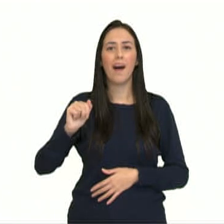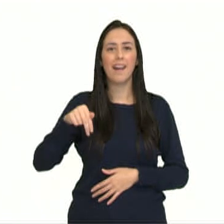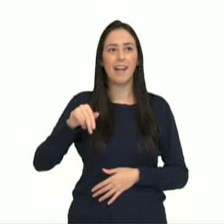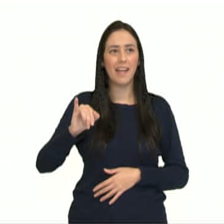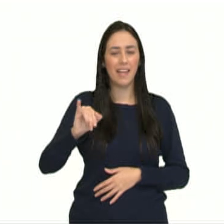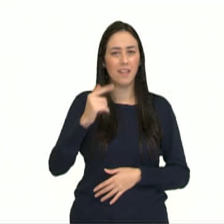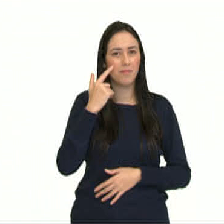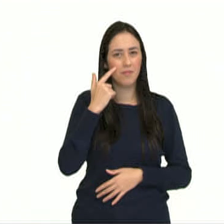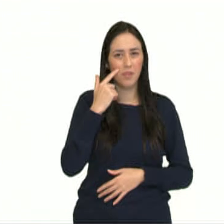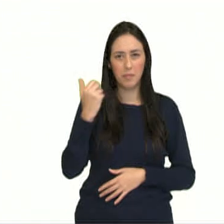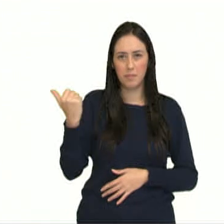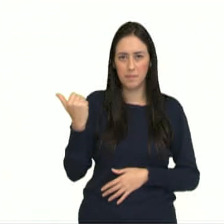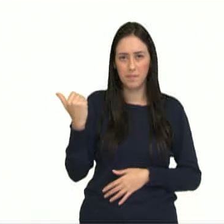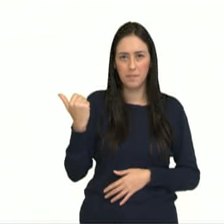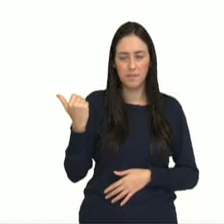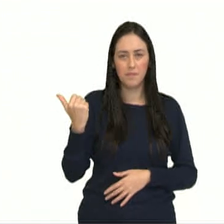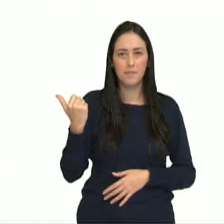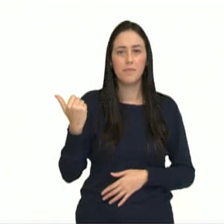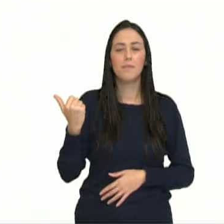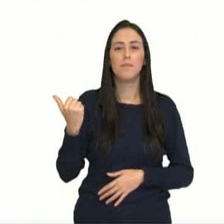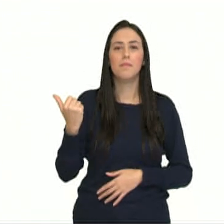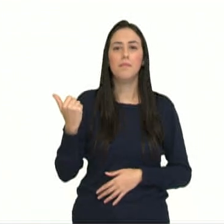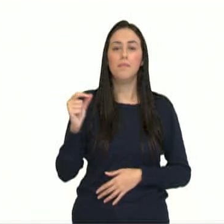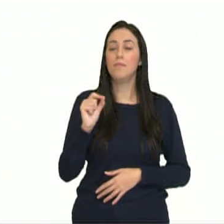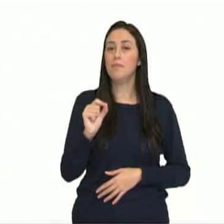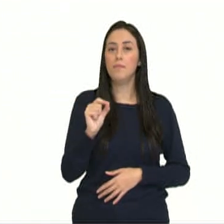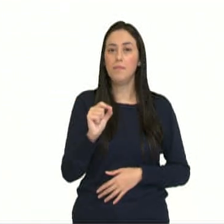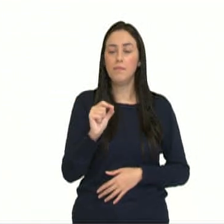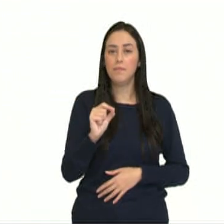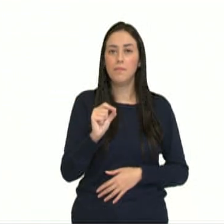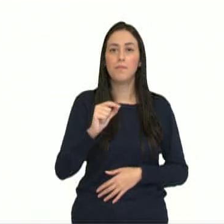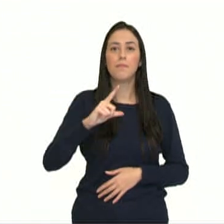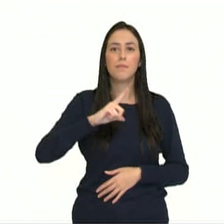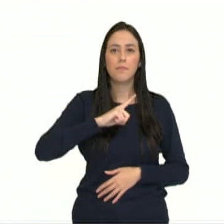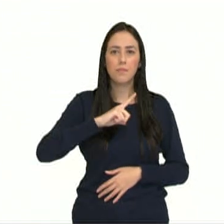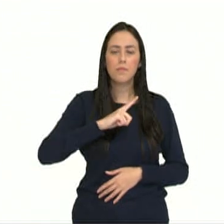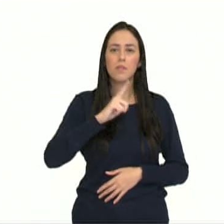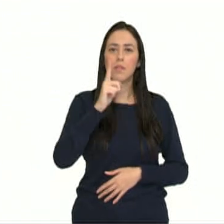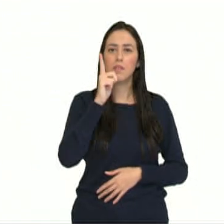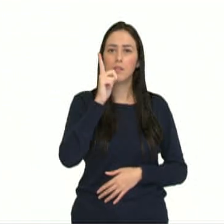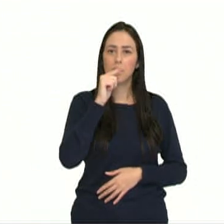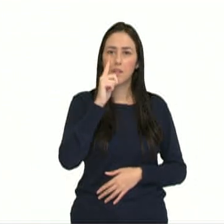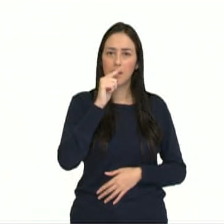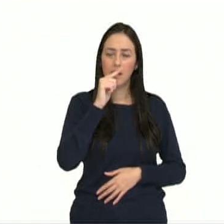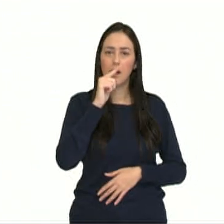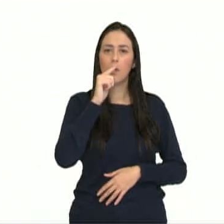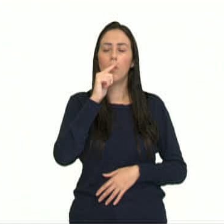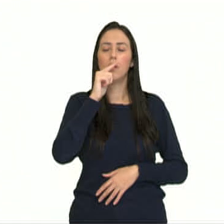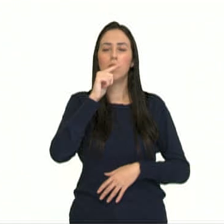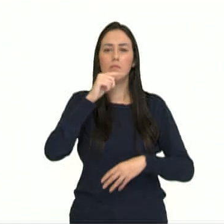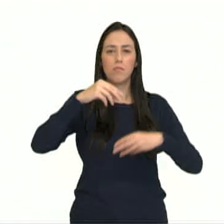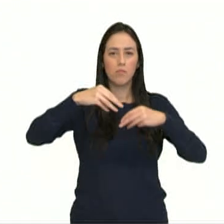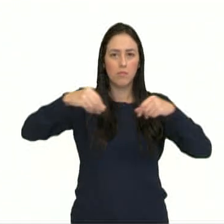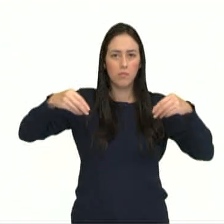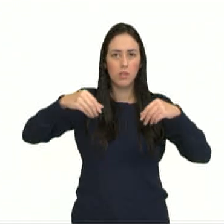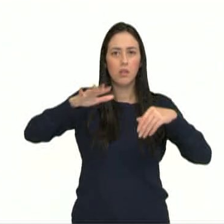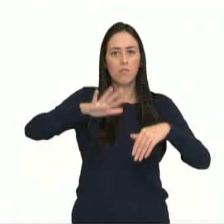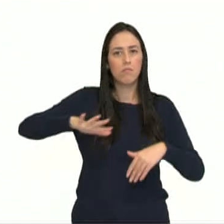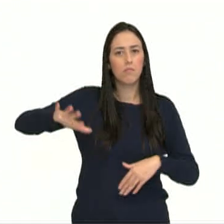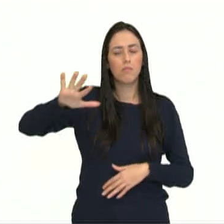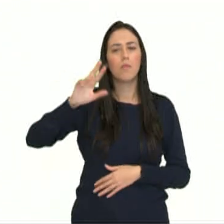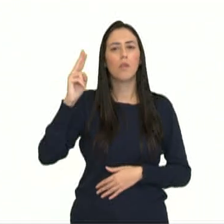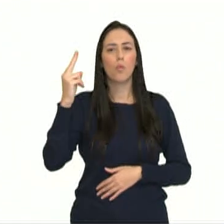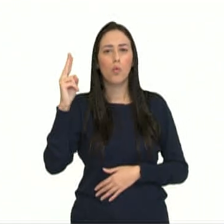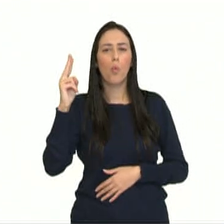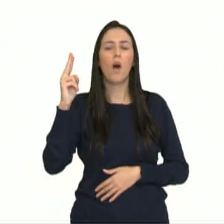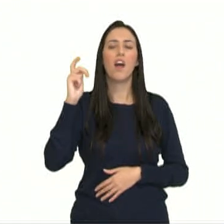tela, ó. Que o aquífero Guarani, imenso aquífero que abrange partes dos territórios do Uruguai, Argentina,